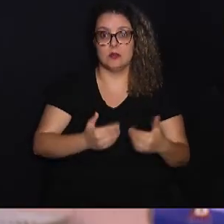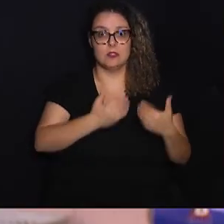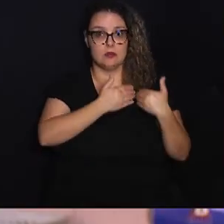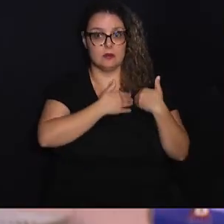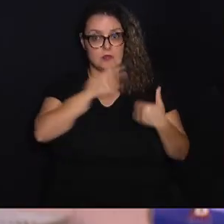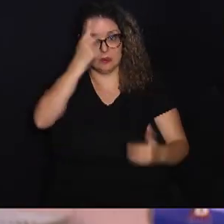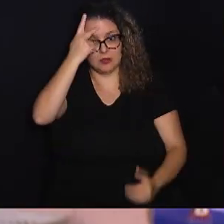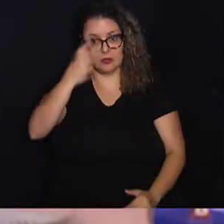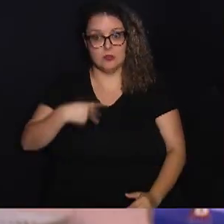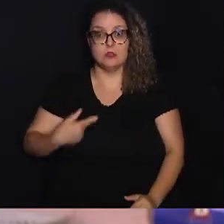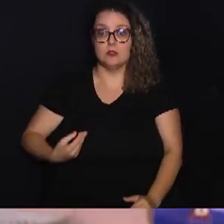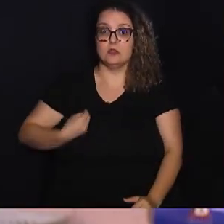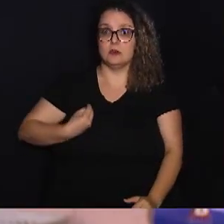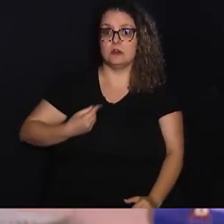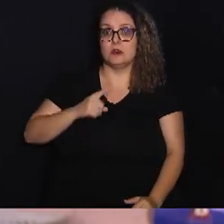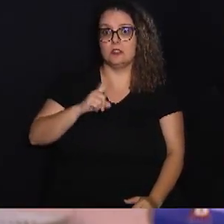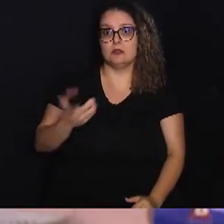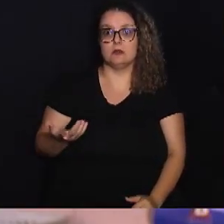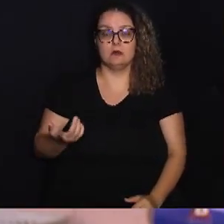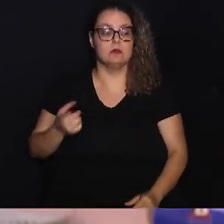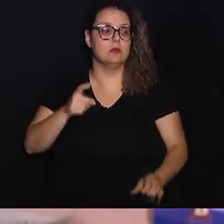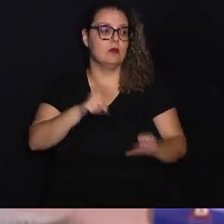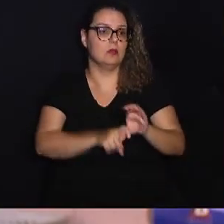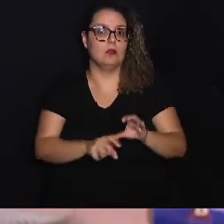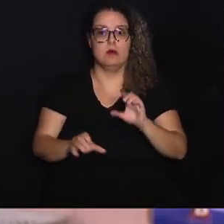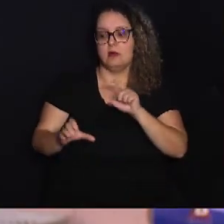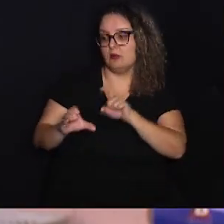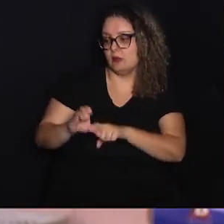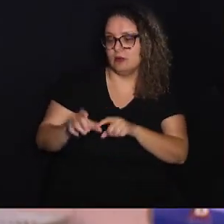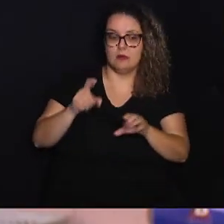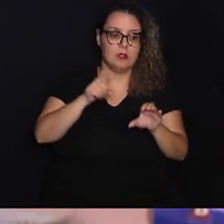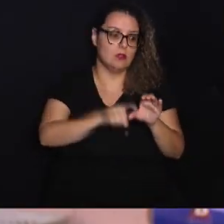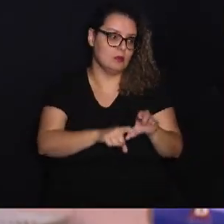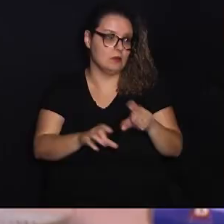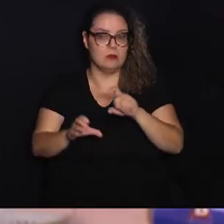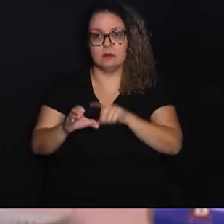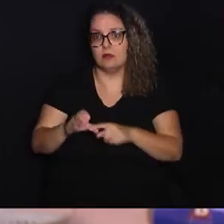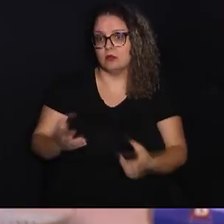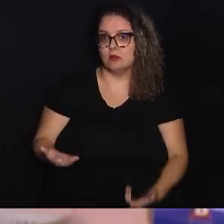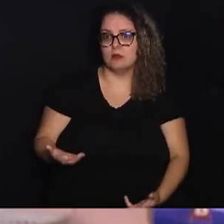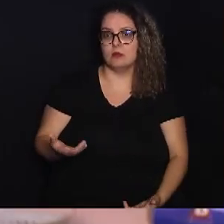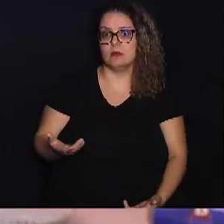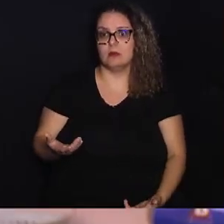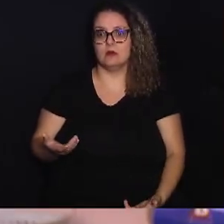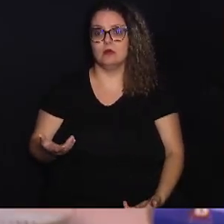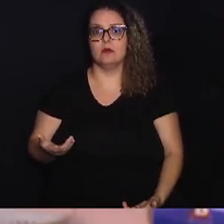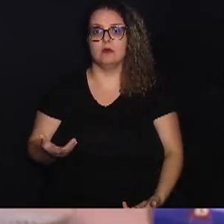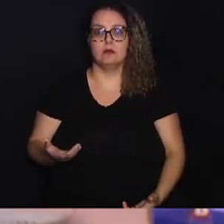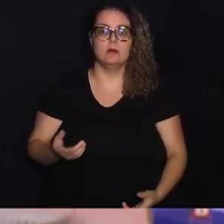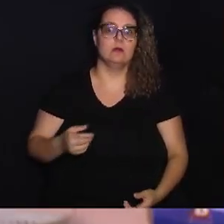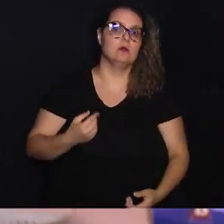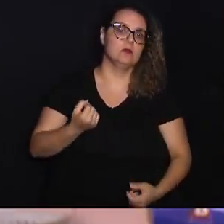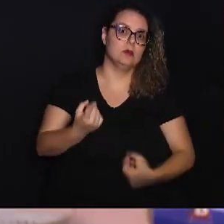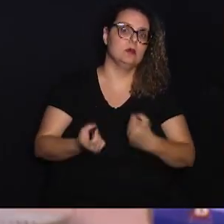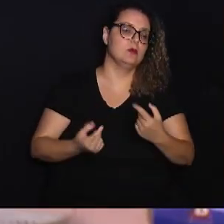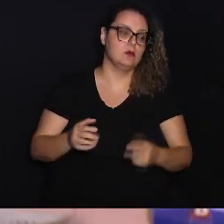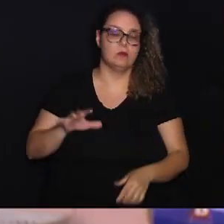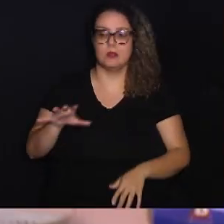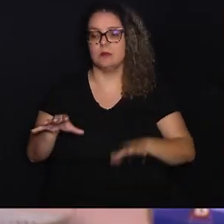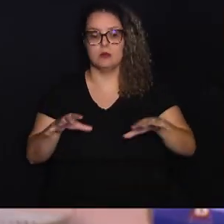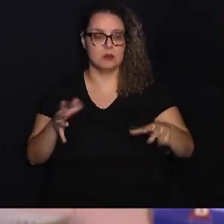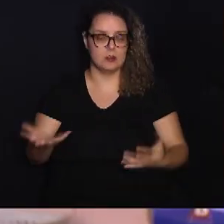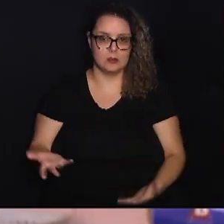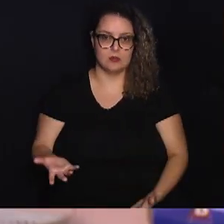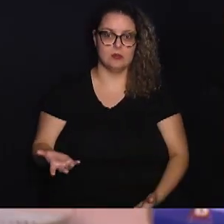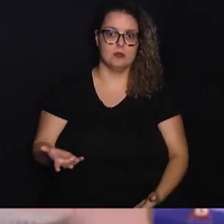própria vida. E não ele ficar dependendo, né, de ser determinado por isso ou por aquilo.